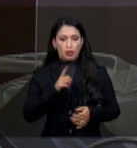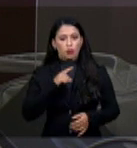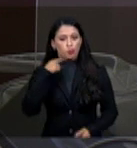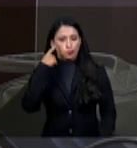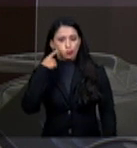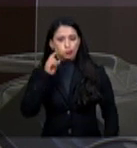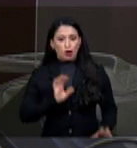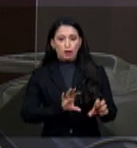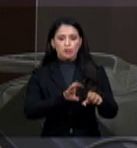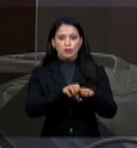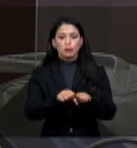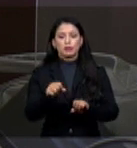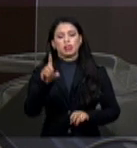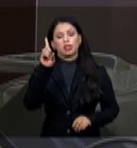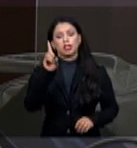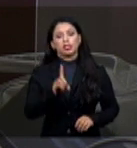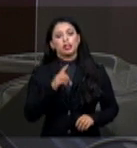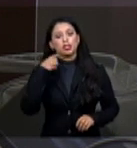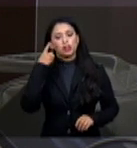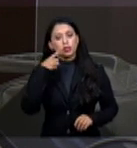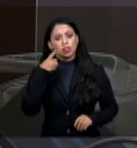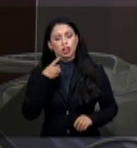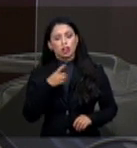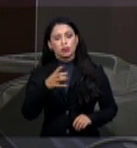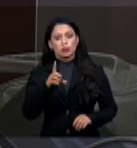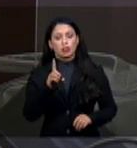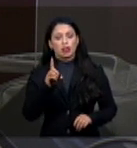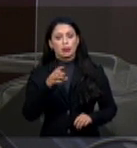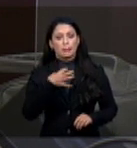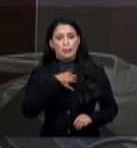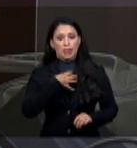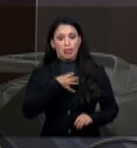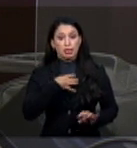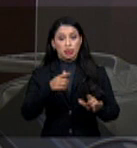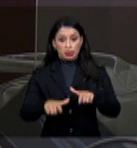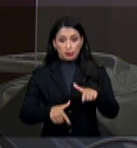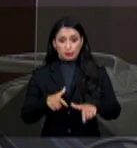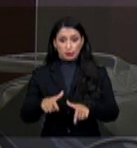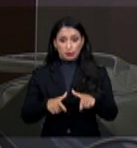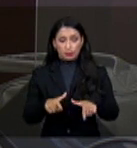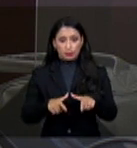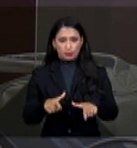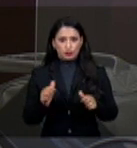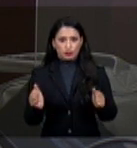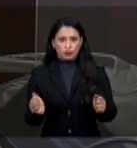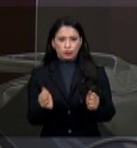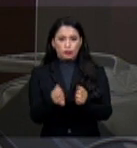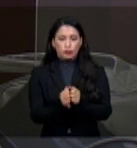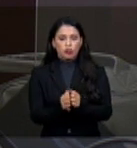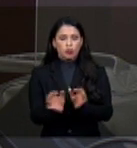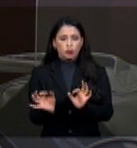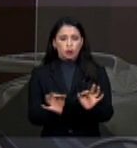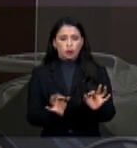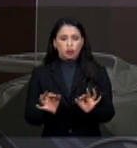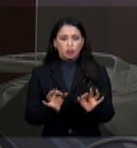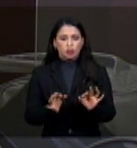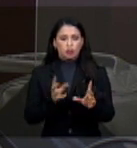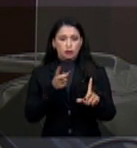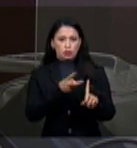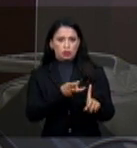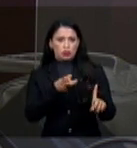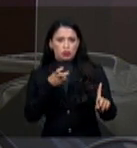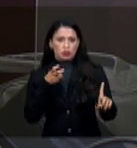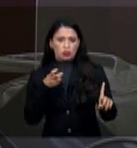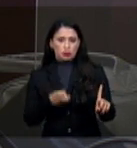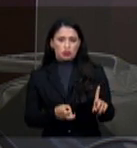Direito, né, pela Universidade Federal da Bahia, atuo junto às organizações indígenas, tanto do meu estado, né, da